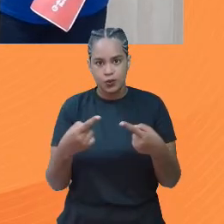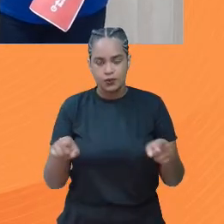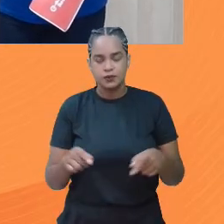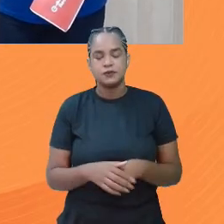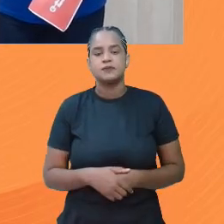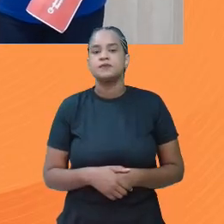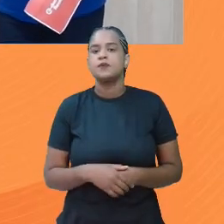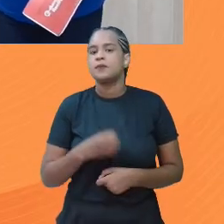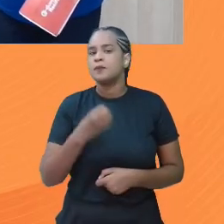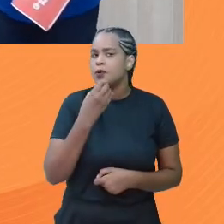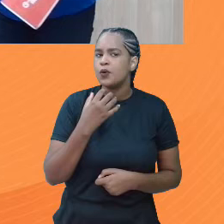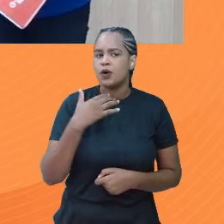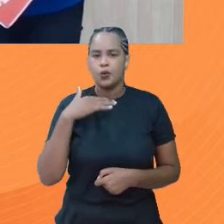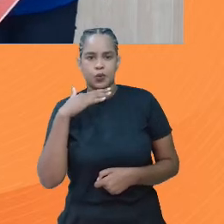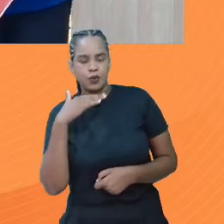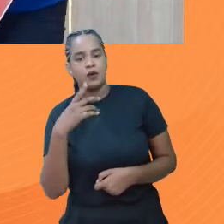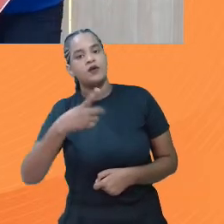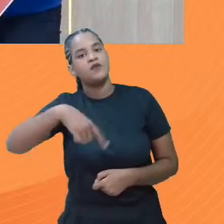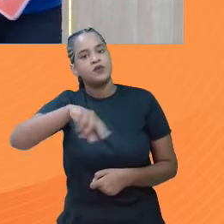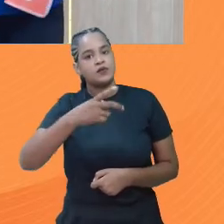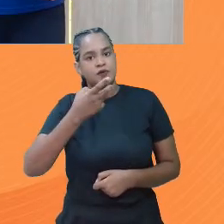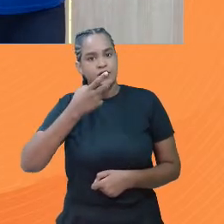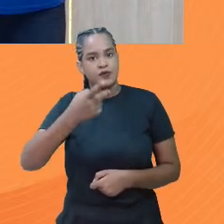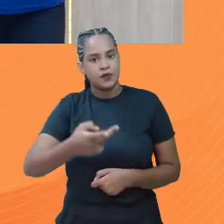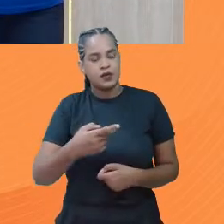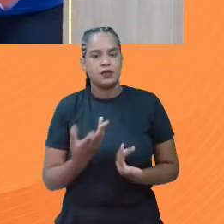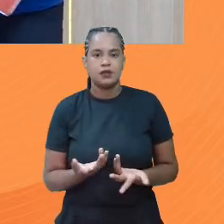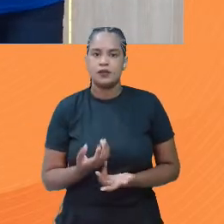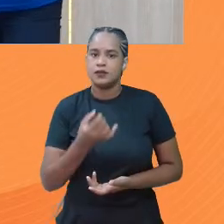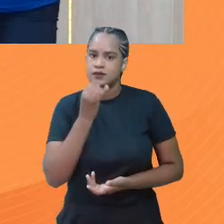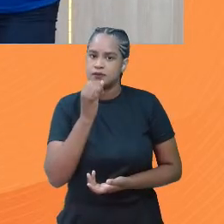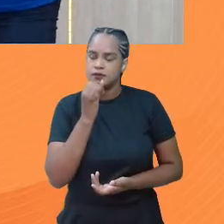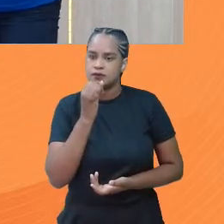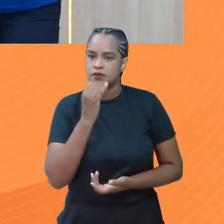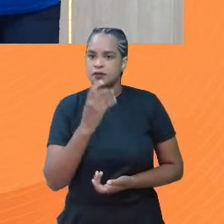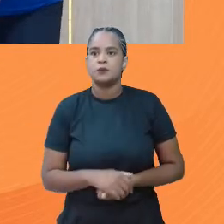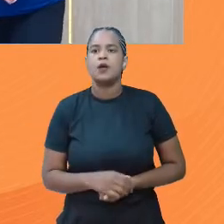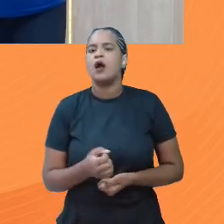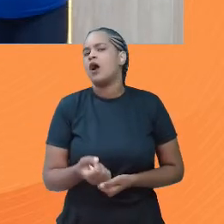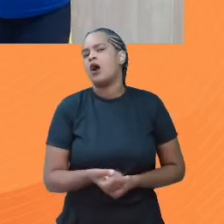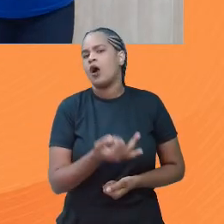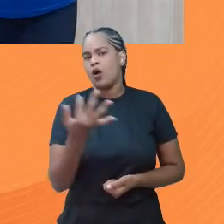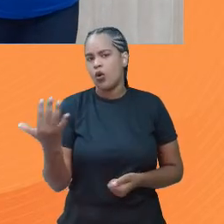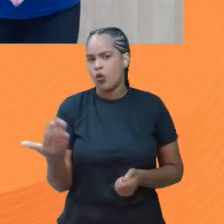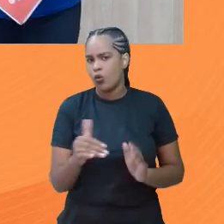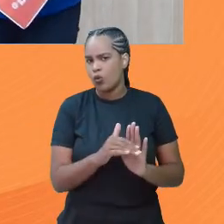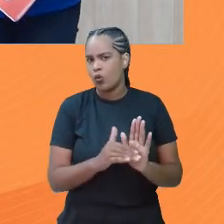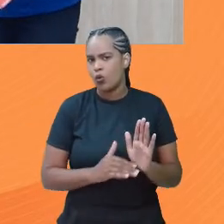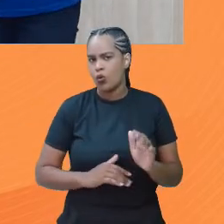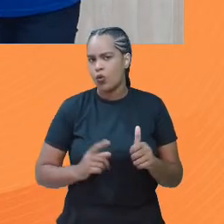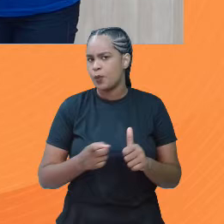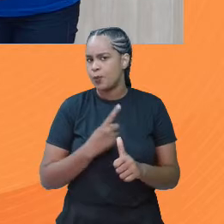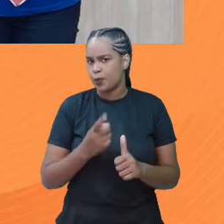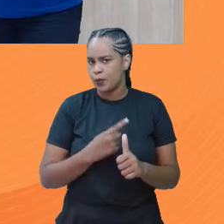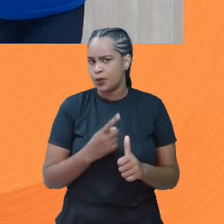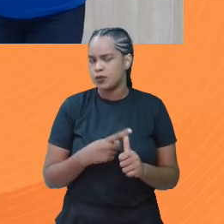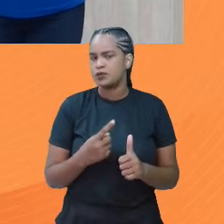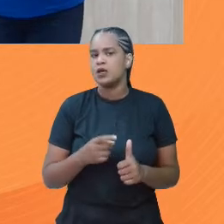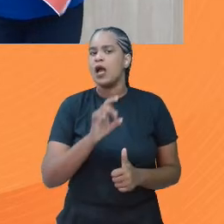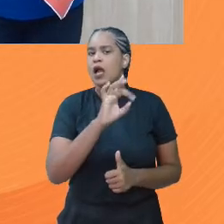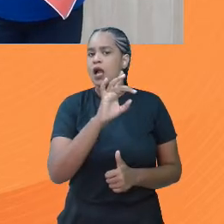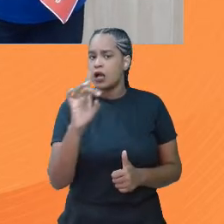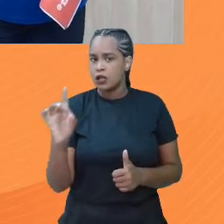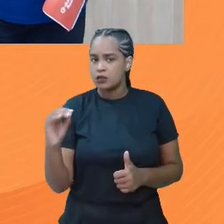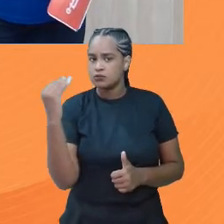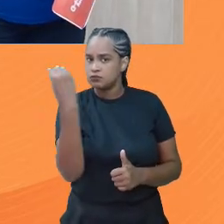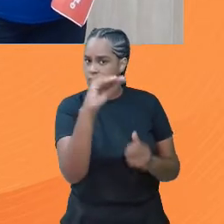desagradáveis. E aí vocês vão dizer, professora, vamos listar aí. Vamos ver se a gente consegue fazer uma interação. Cada um vai